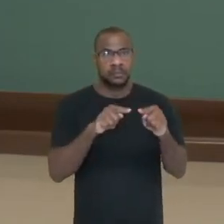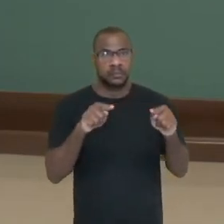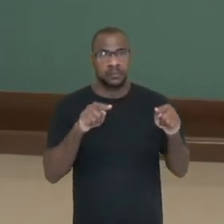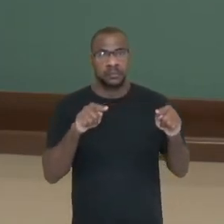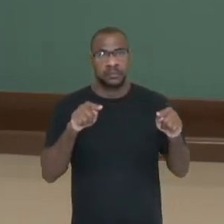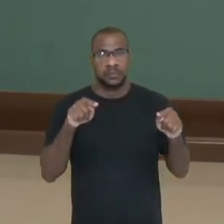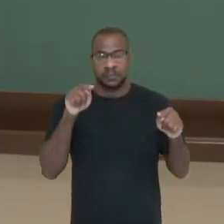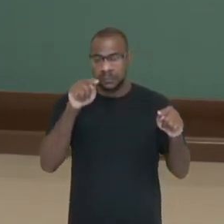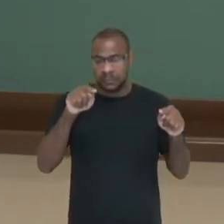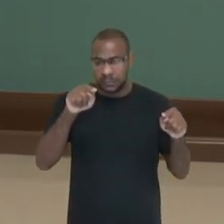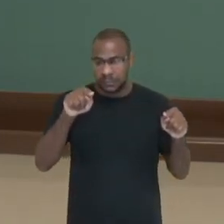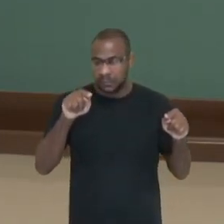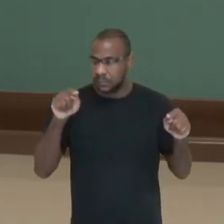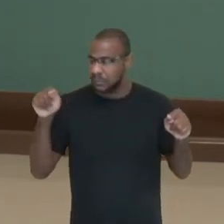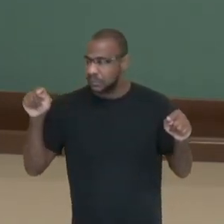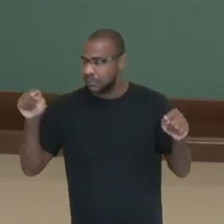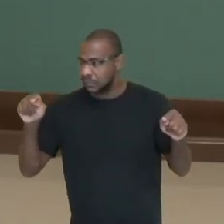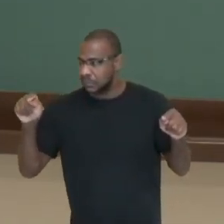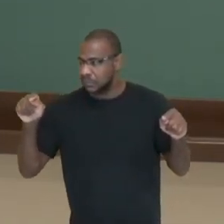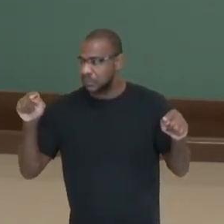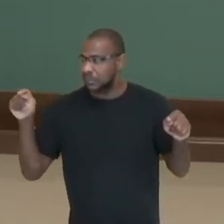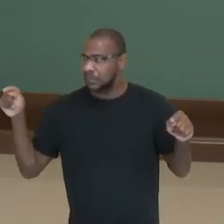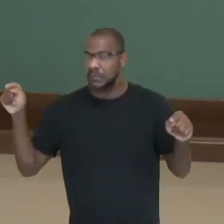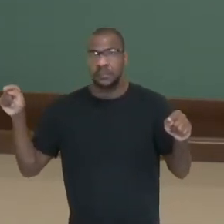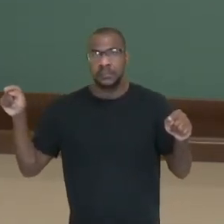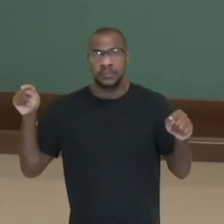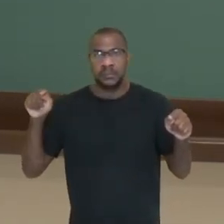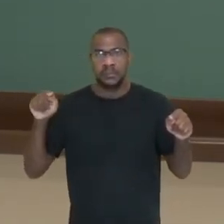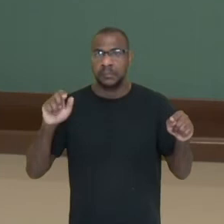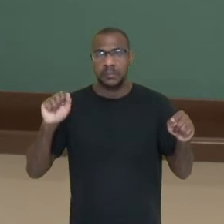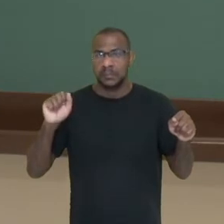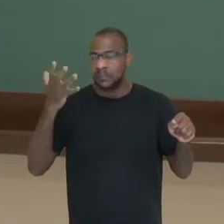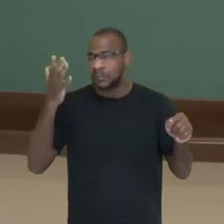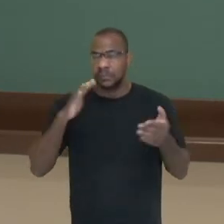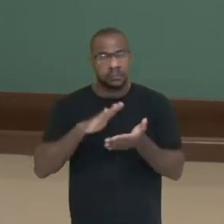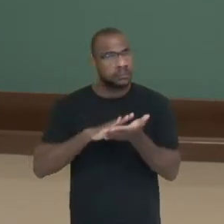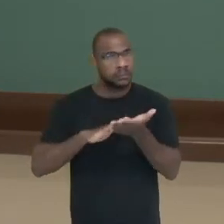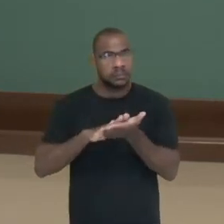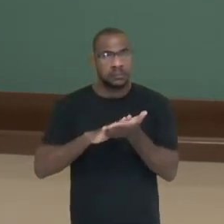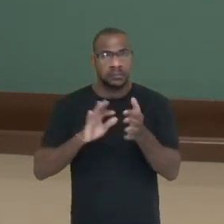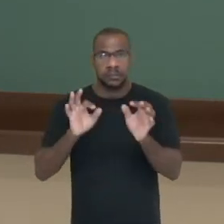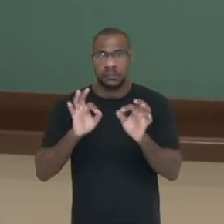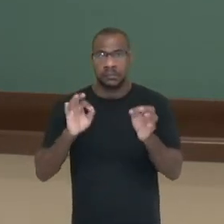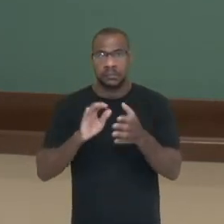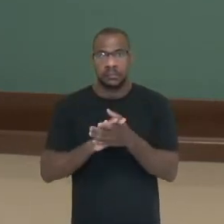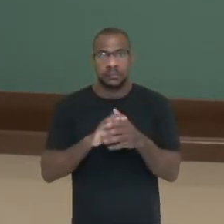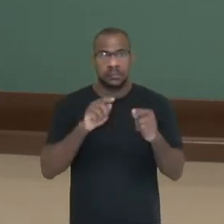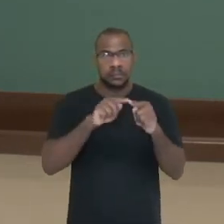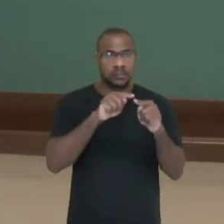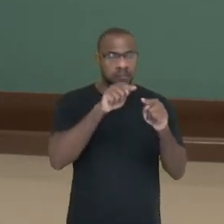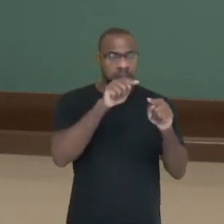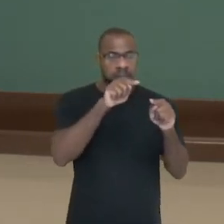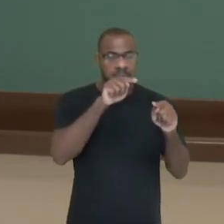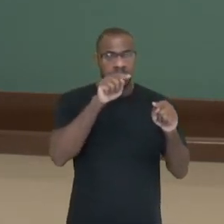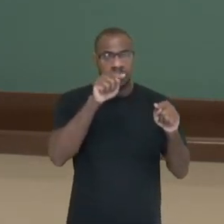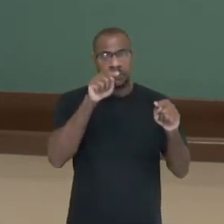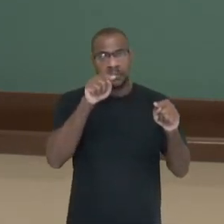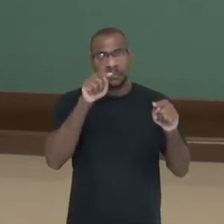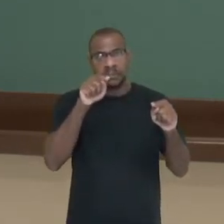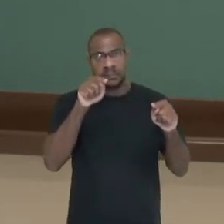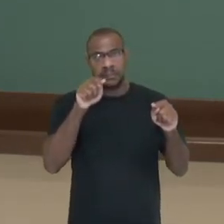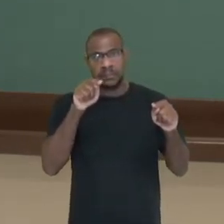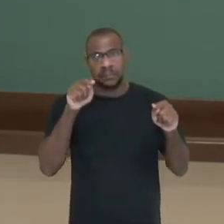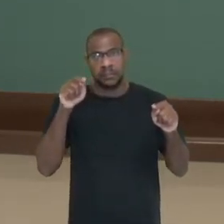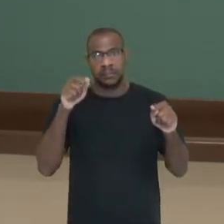são pontos mortos, pensa assim, são pontos que não acontece basicamente nada. Então, nesses pontos, no ponto 1,